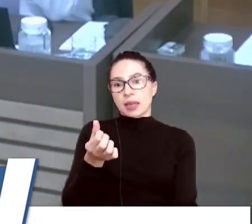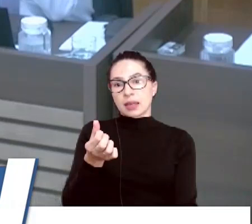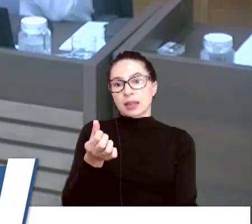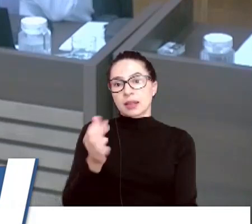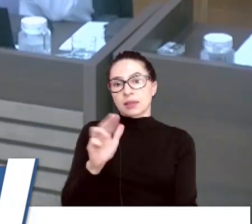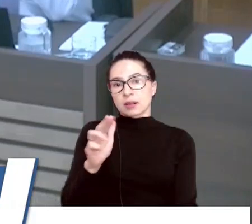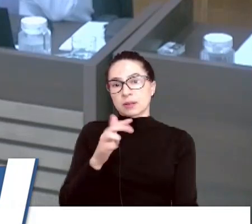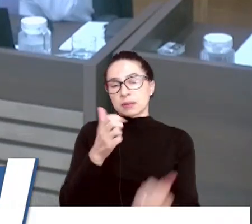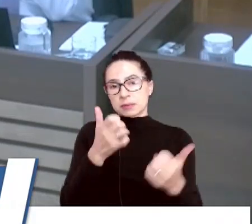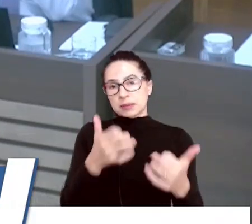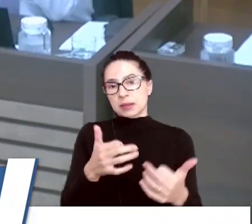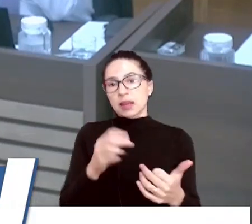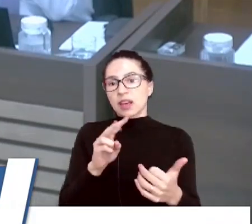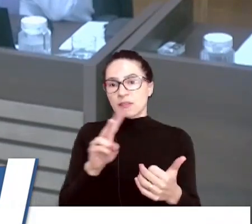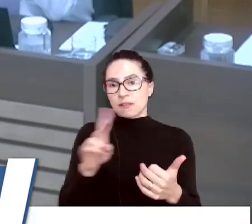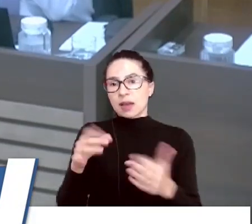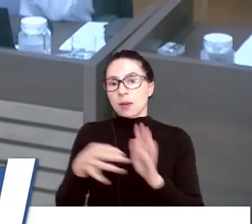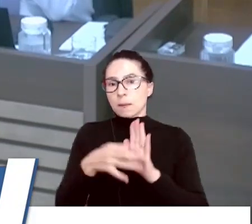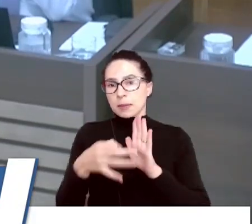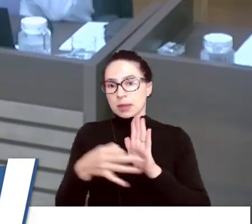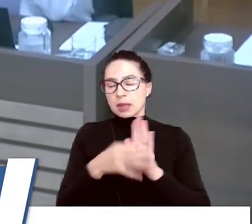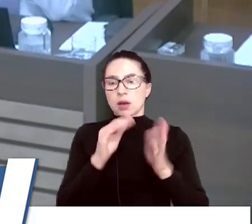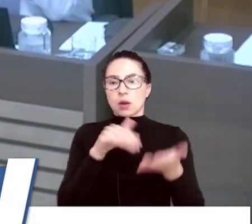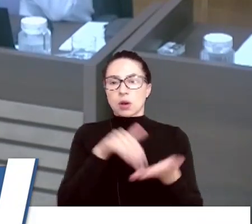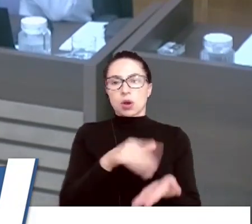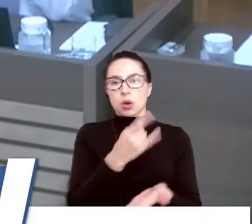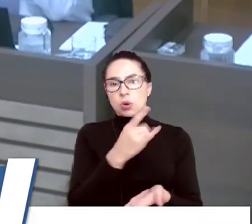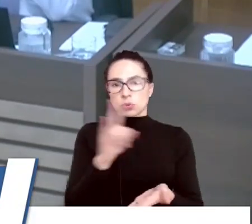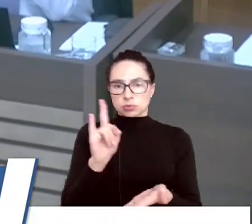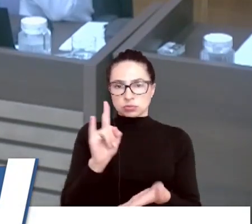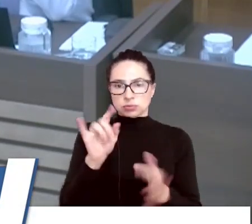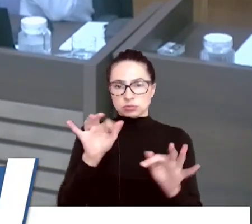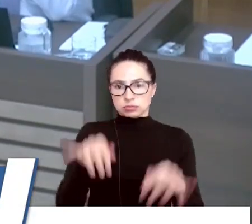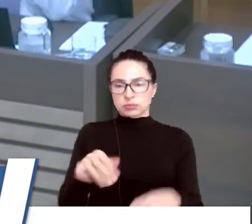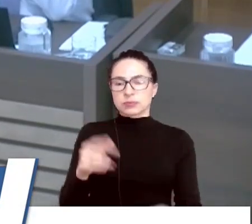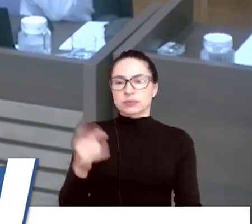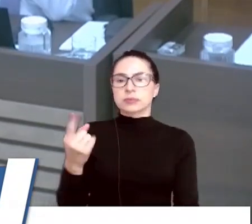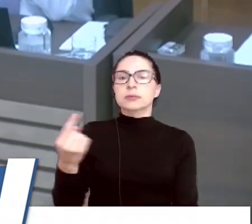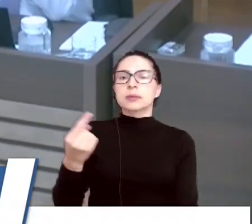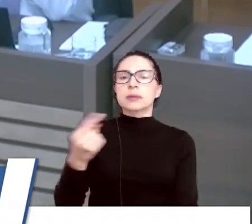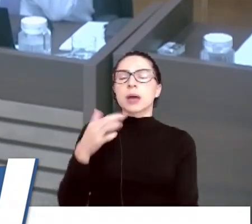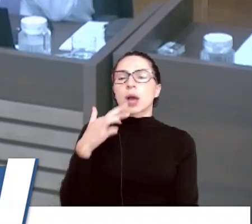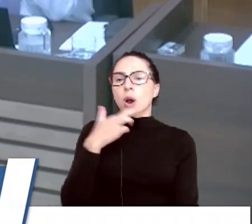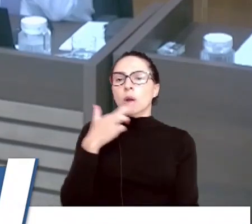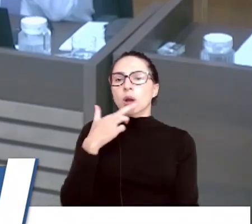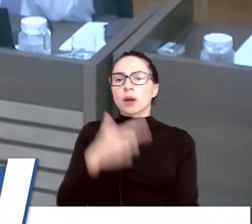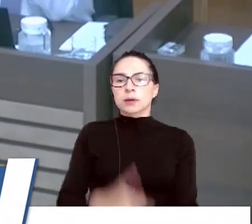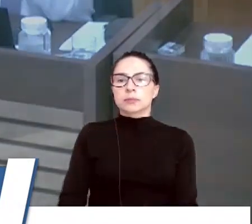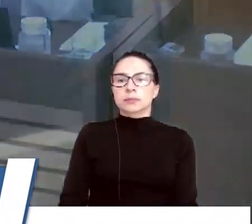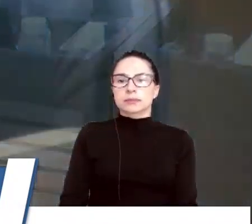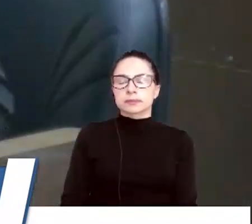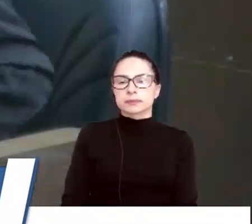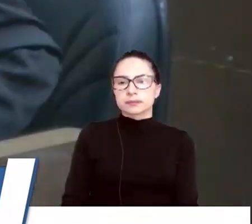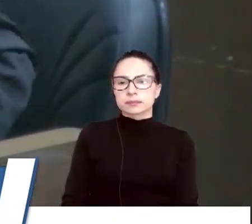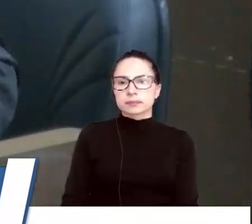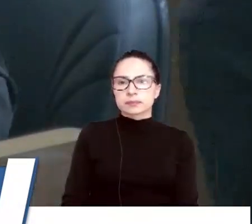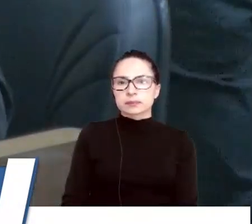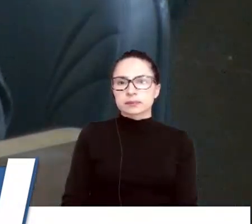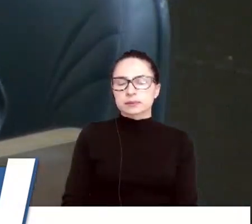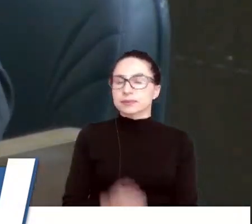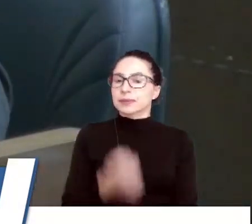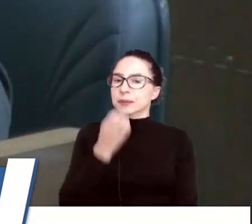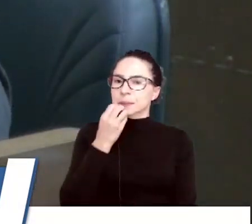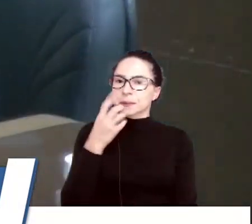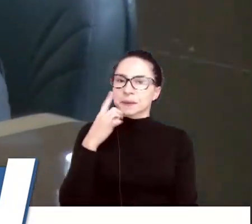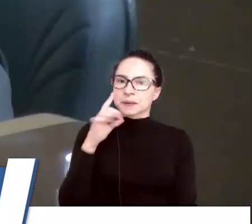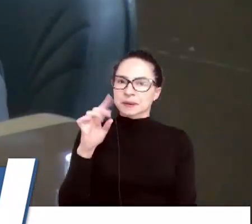opinião. Eles vão dar a sua opinião e depois você faz o complemento final. Muito obrigado. Primeiro Ronaldo Carvalho. Bom dia a todos,